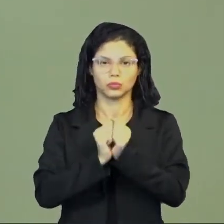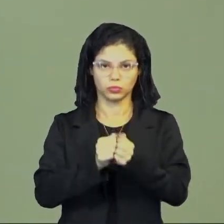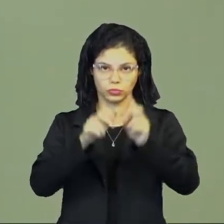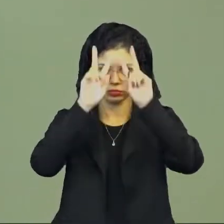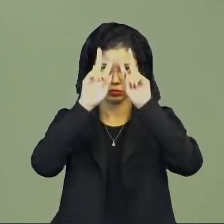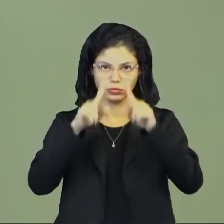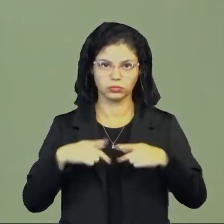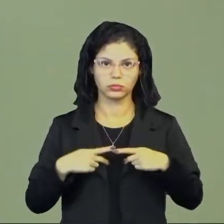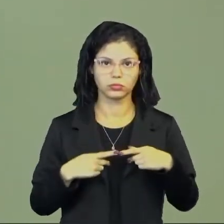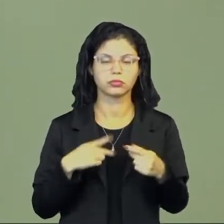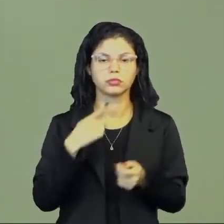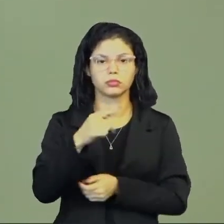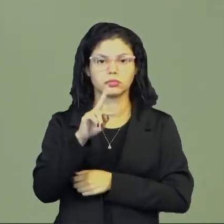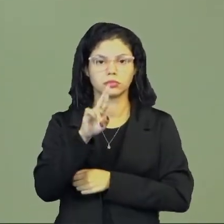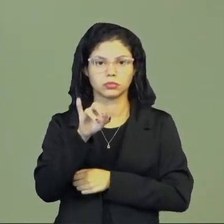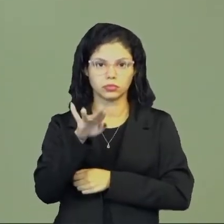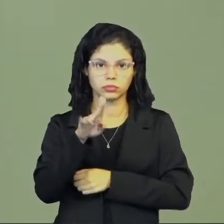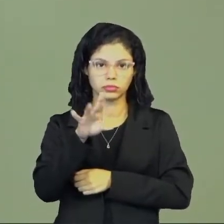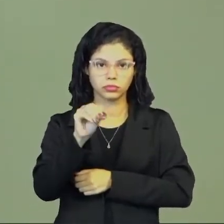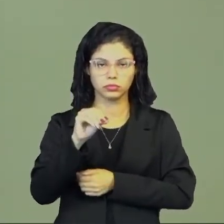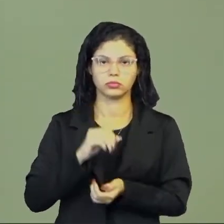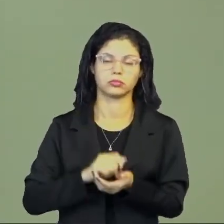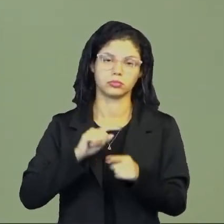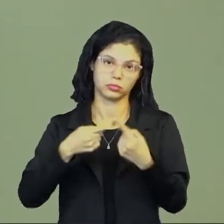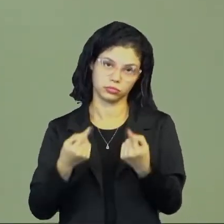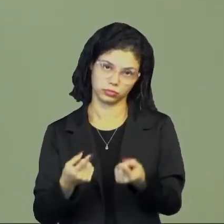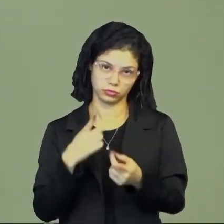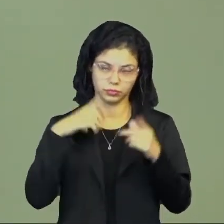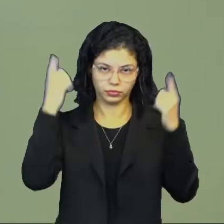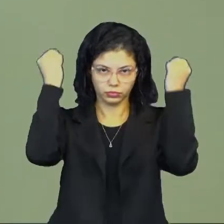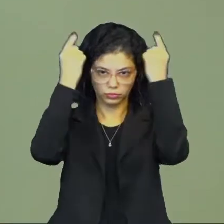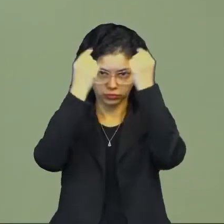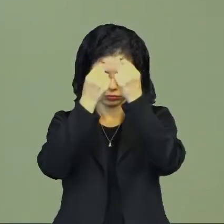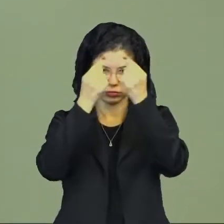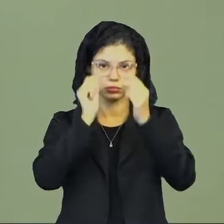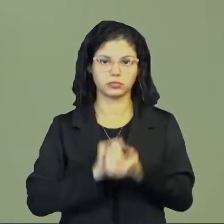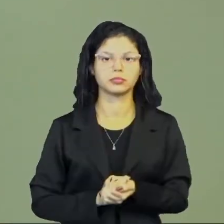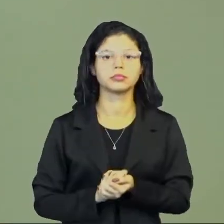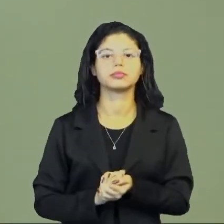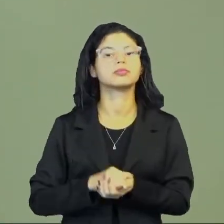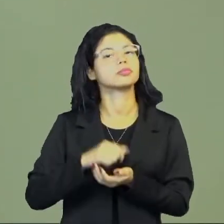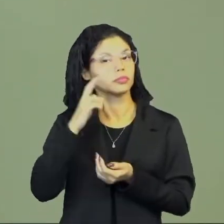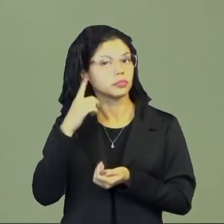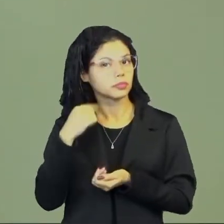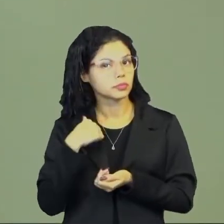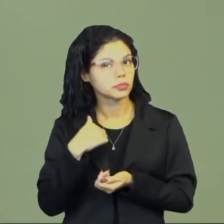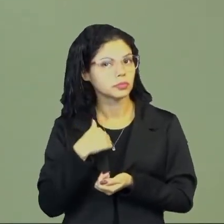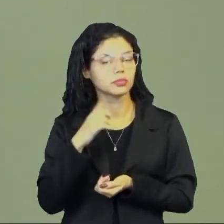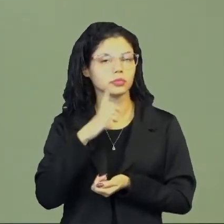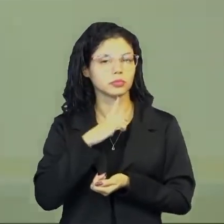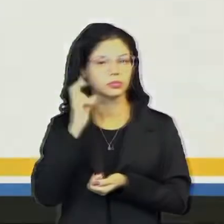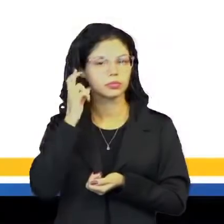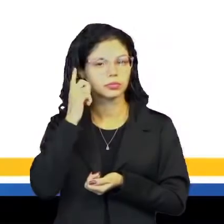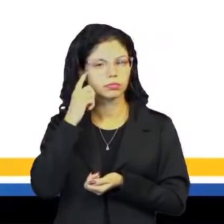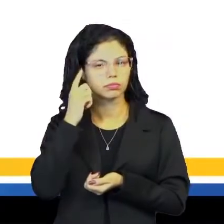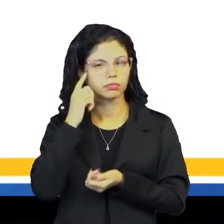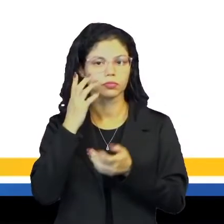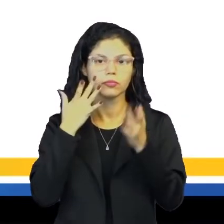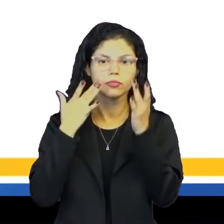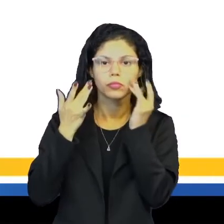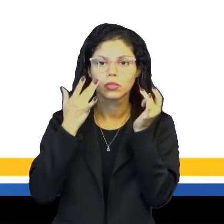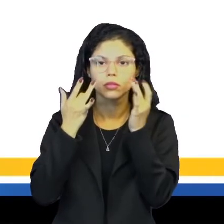homem primitivo, mas é na Grécia que ele vai ter essa concepção artística, não é